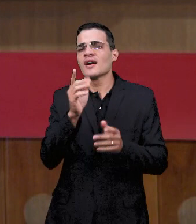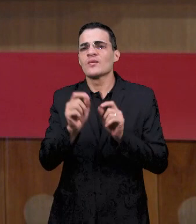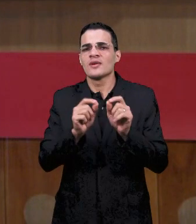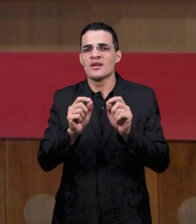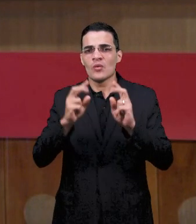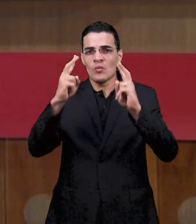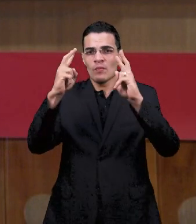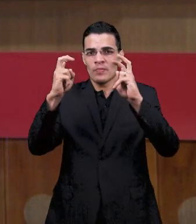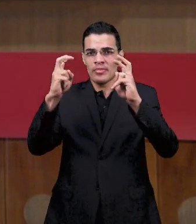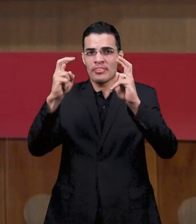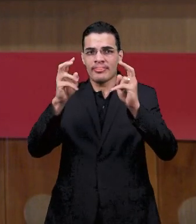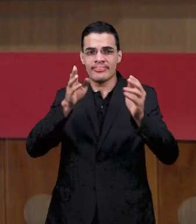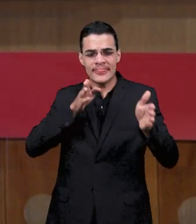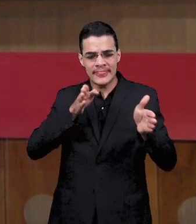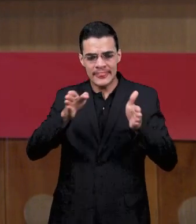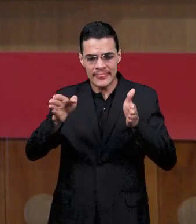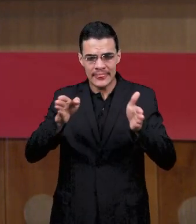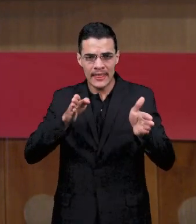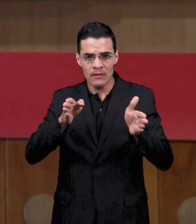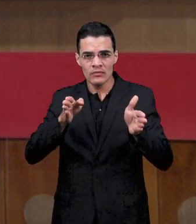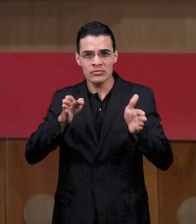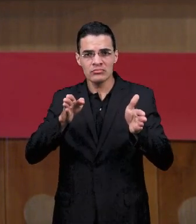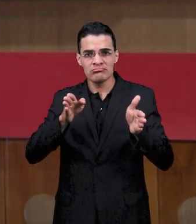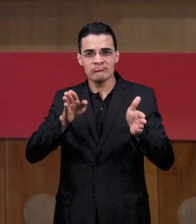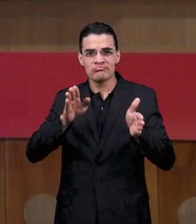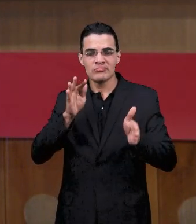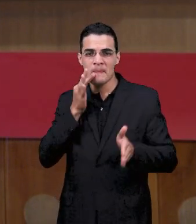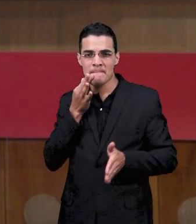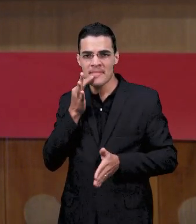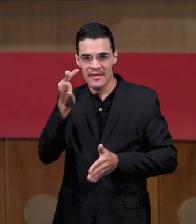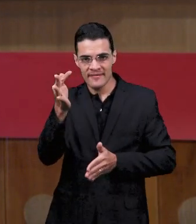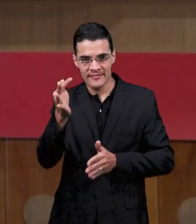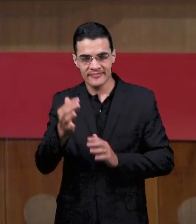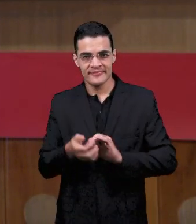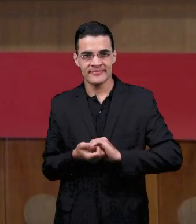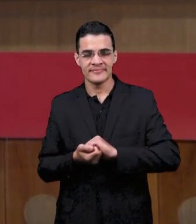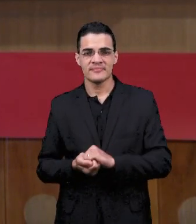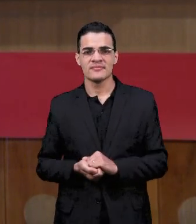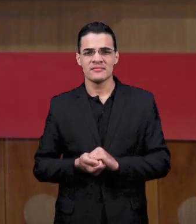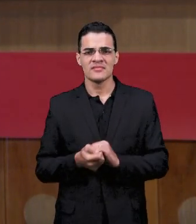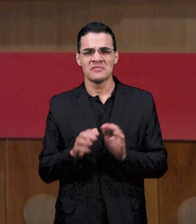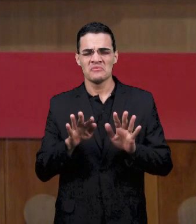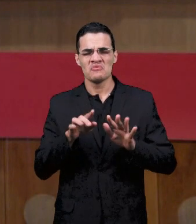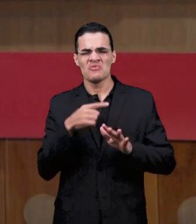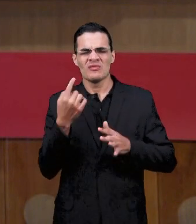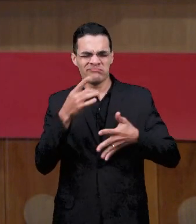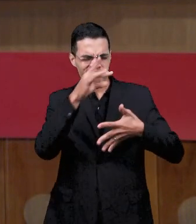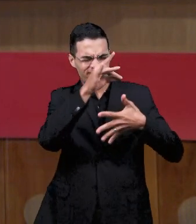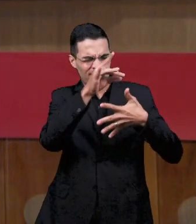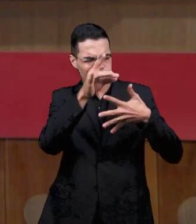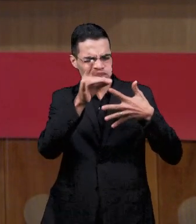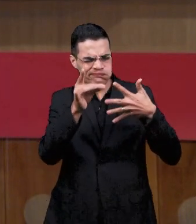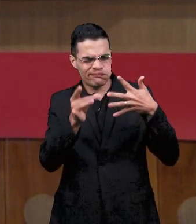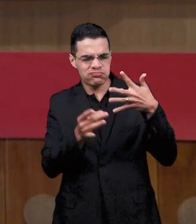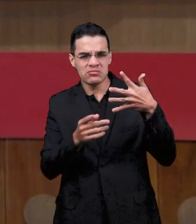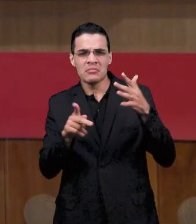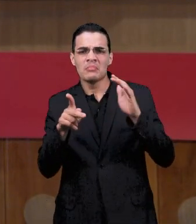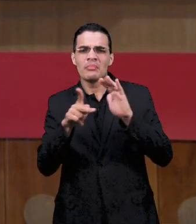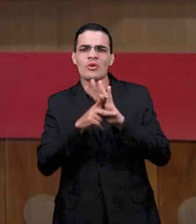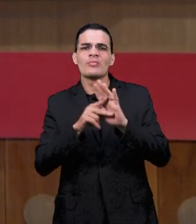E nós vamos destacar alguns pontos ligados a esse momento profético que nós estamos